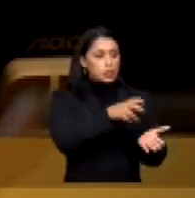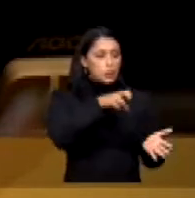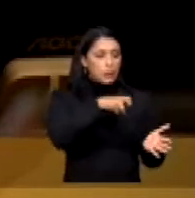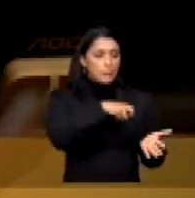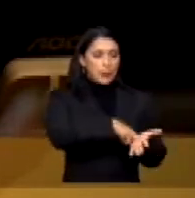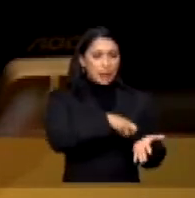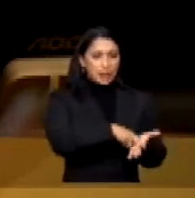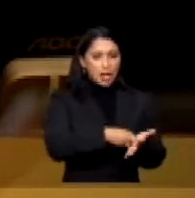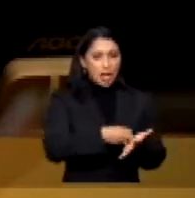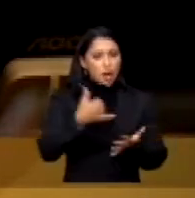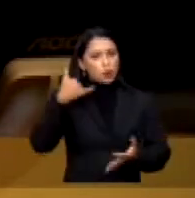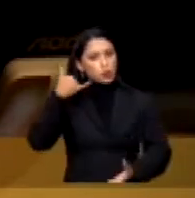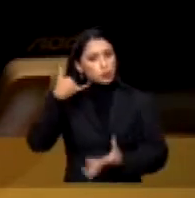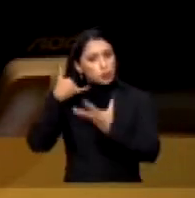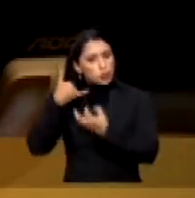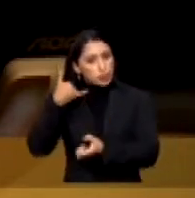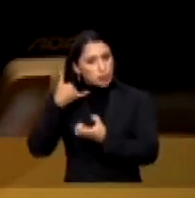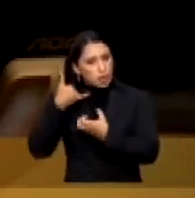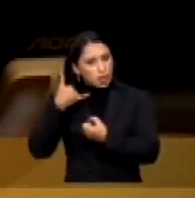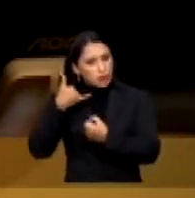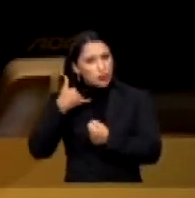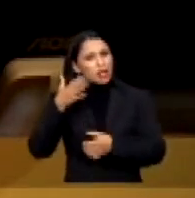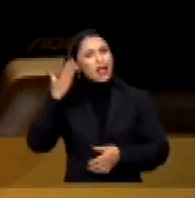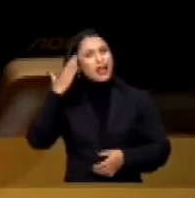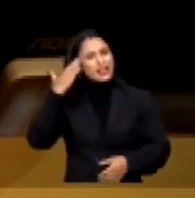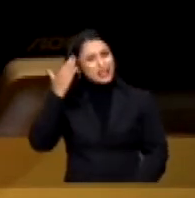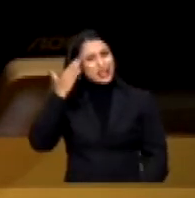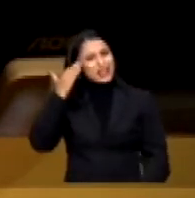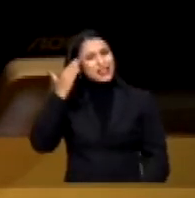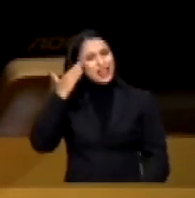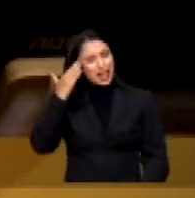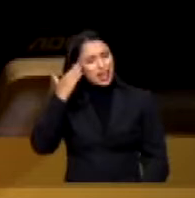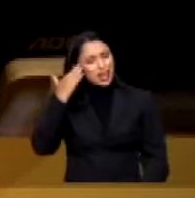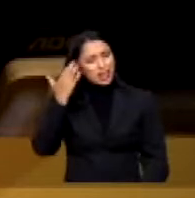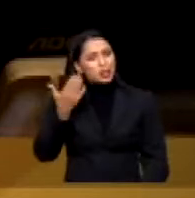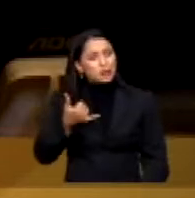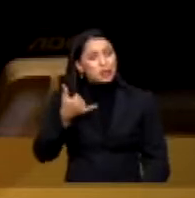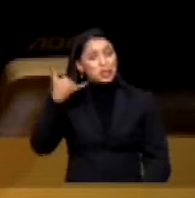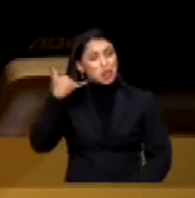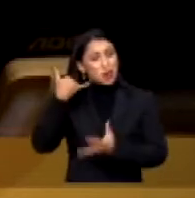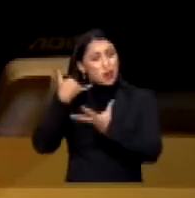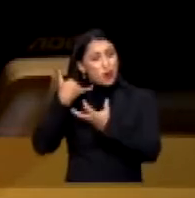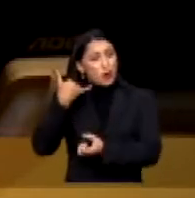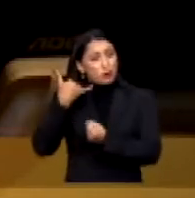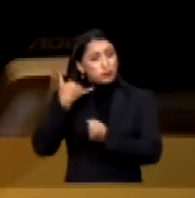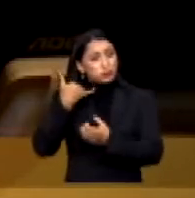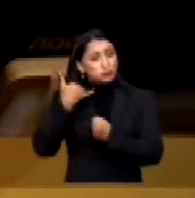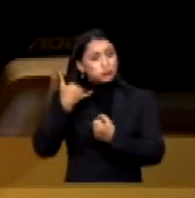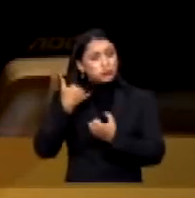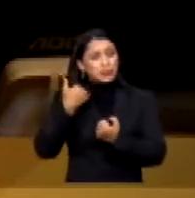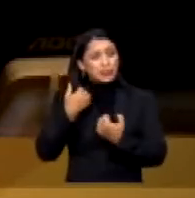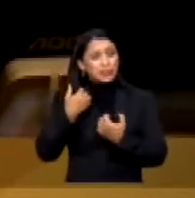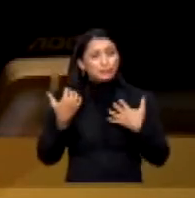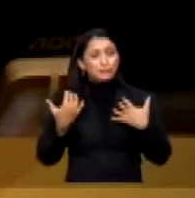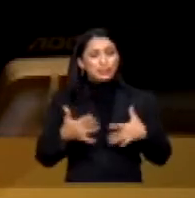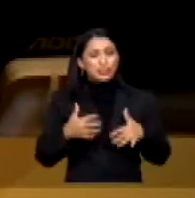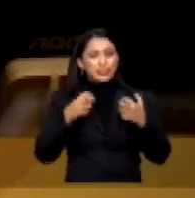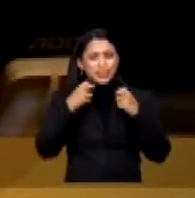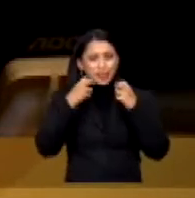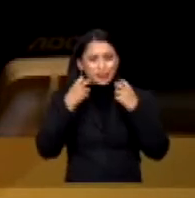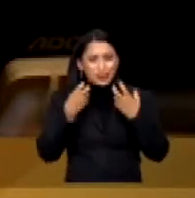e escutas telefônicas sabe o quanto é constrangedora uma escuta telefônica.